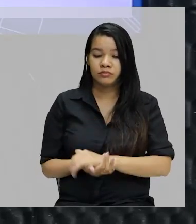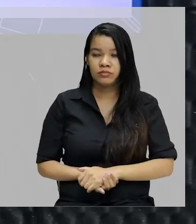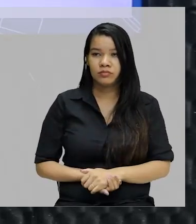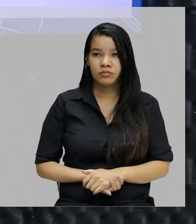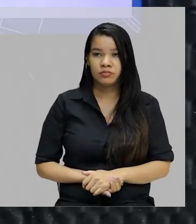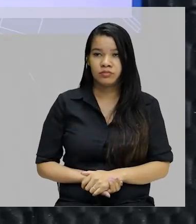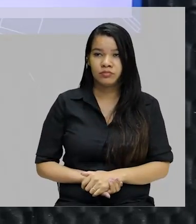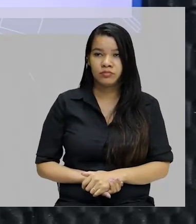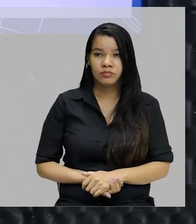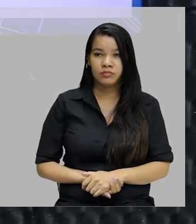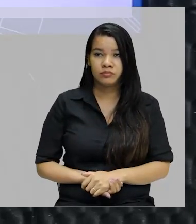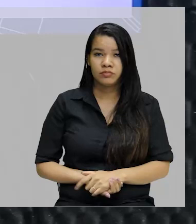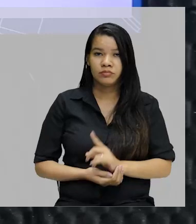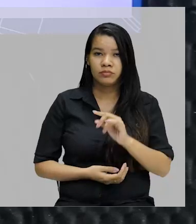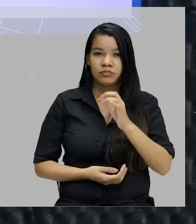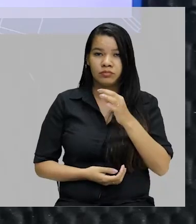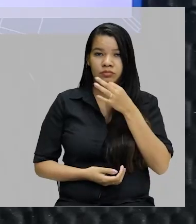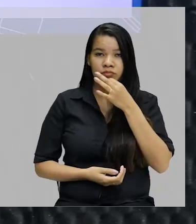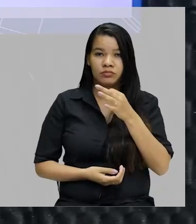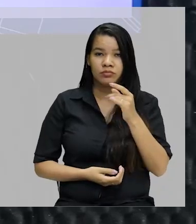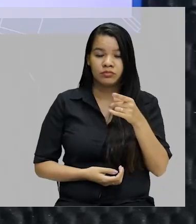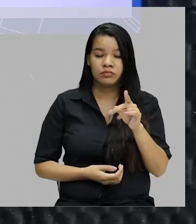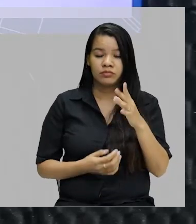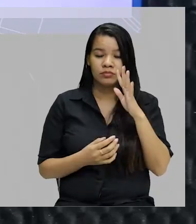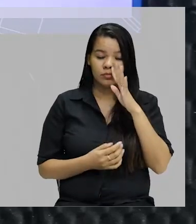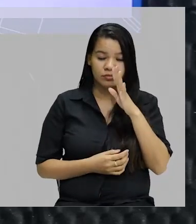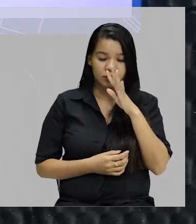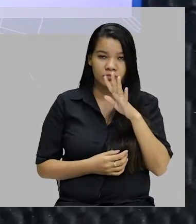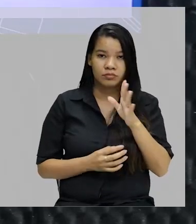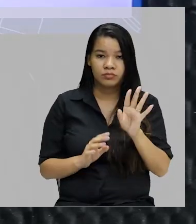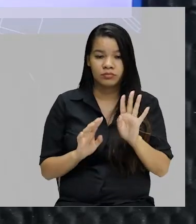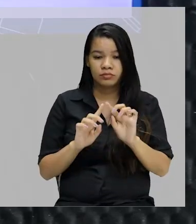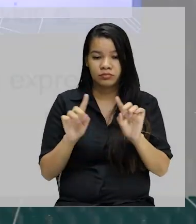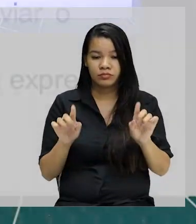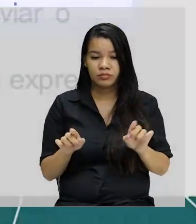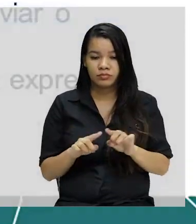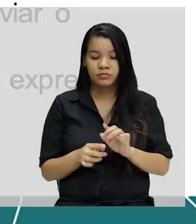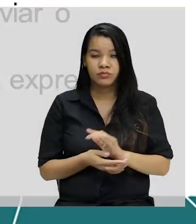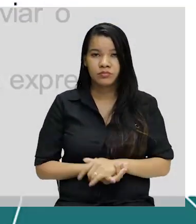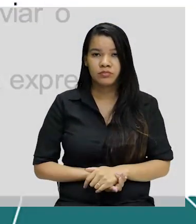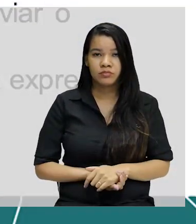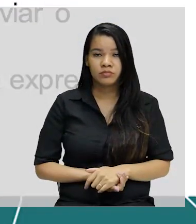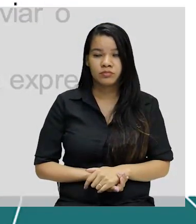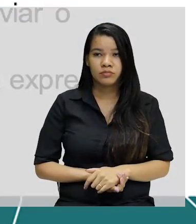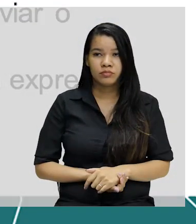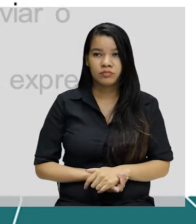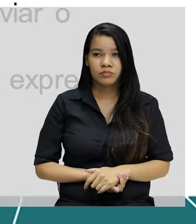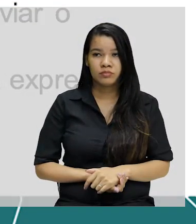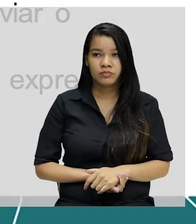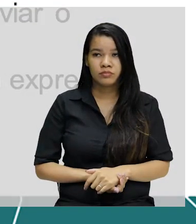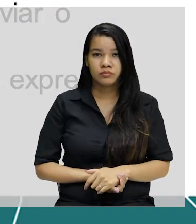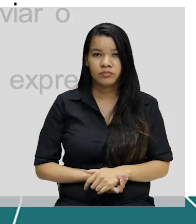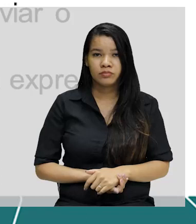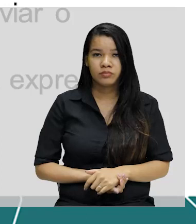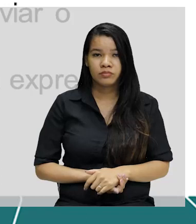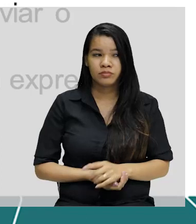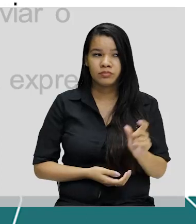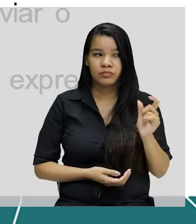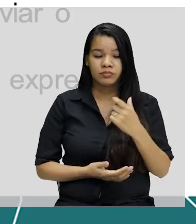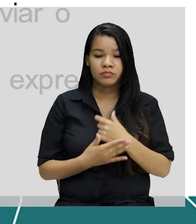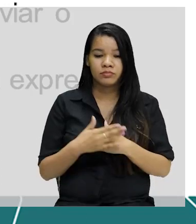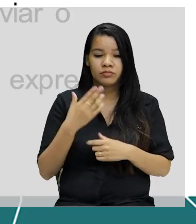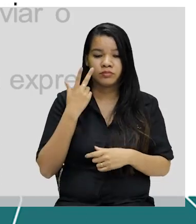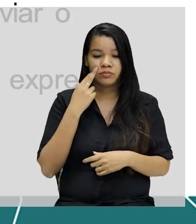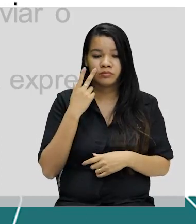certo? Então, aí é uma dica que vocês acompanham aí no quadro. E erros mais comuns, nós